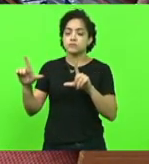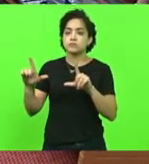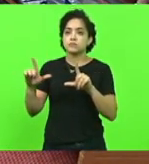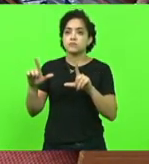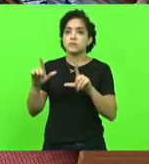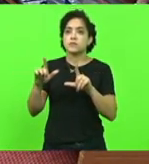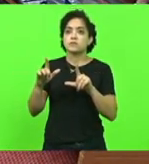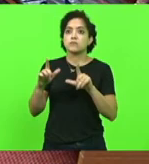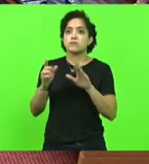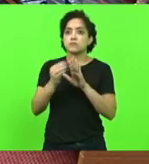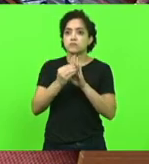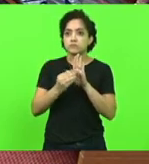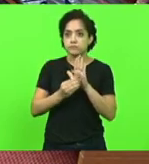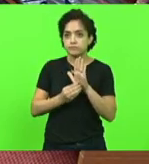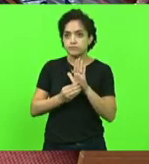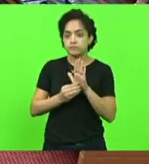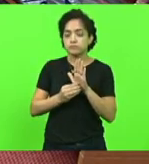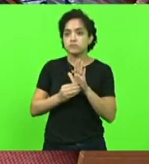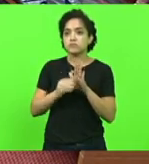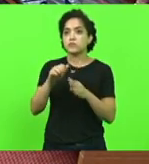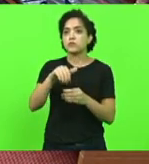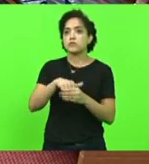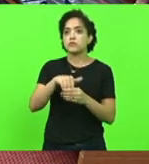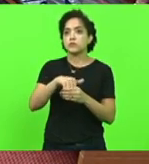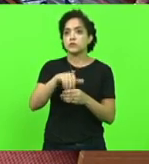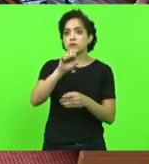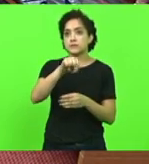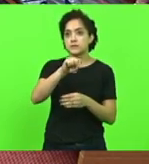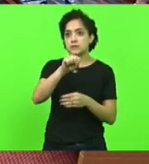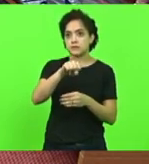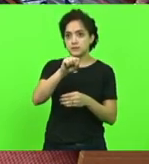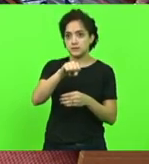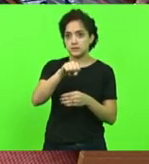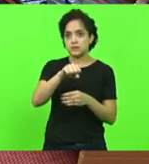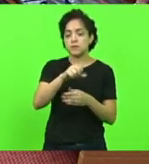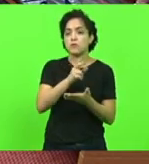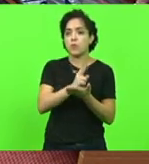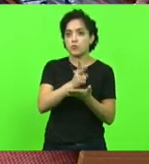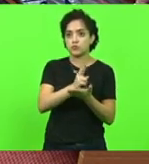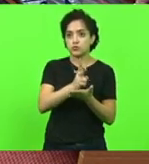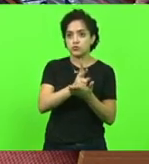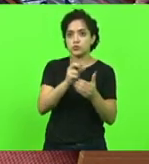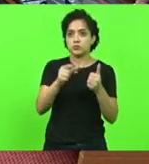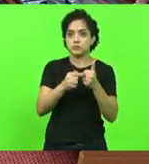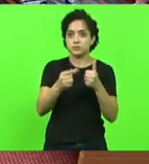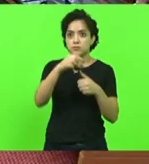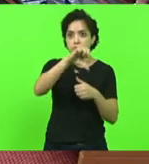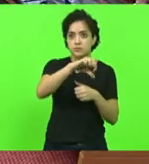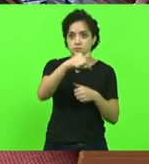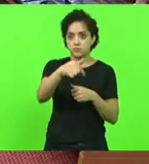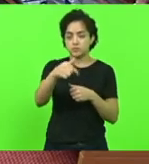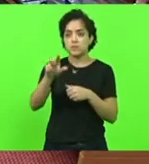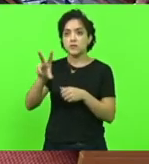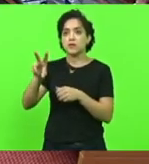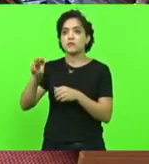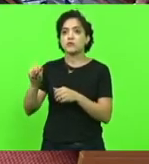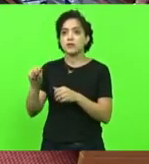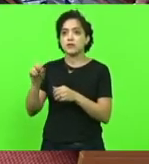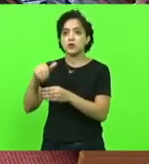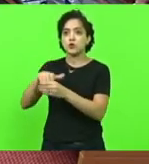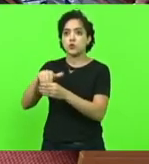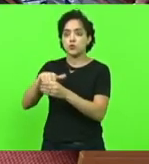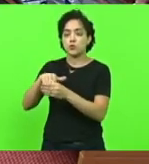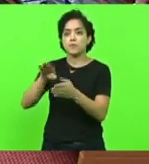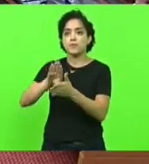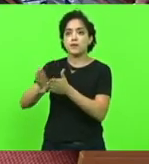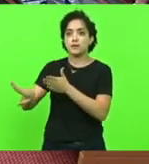possam exercer seu direito de voto. Quem vota sim, vota pela permanência do artigo 97, e quem vota não, vota pela